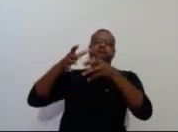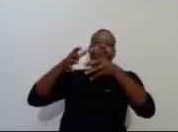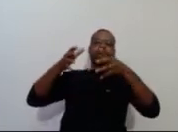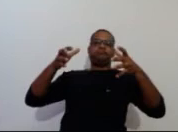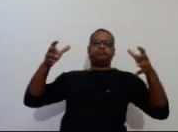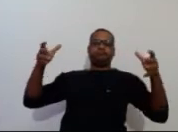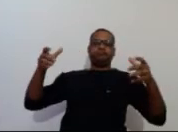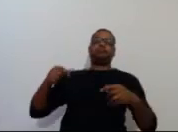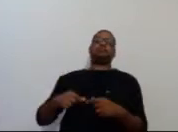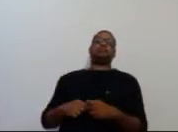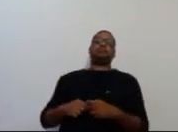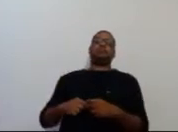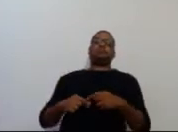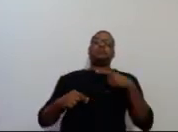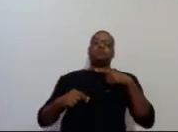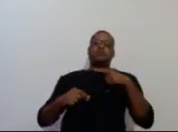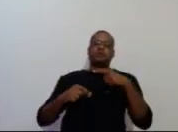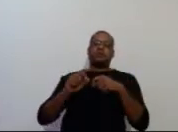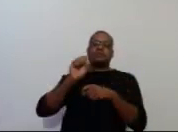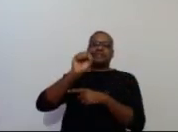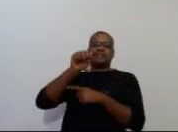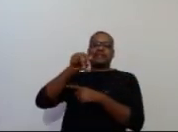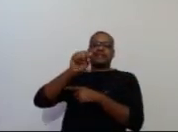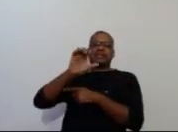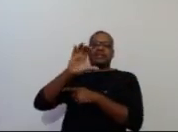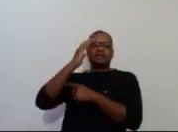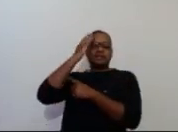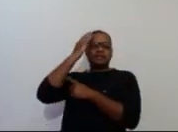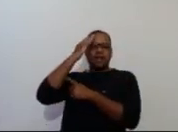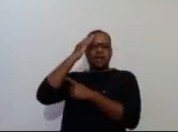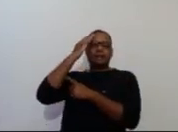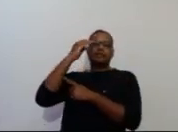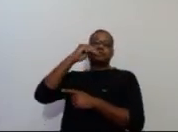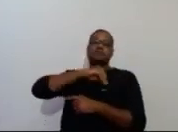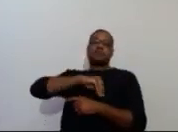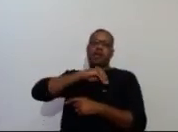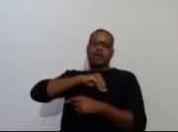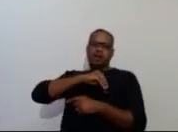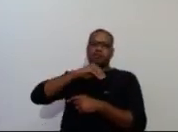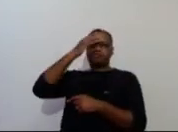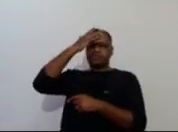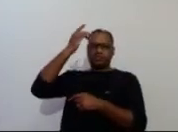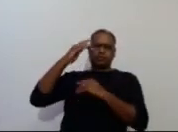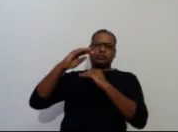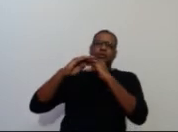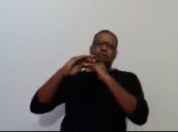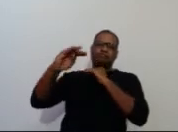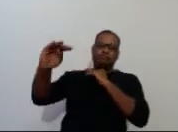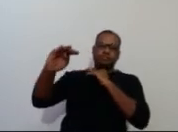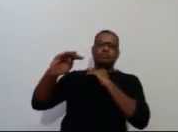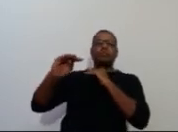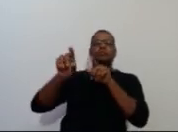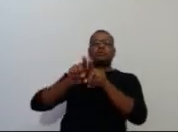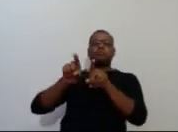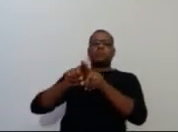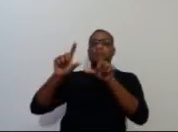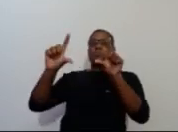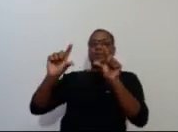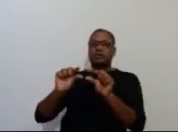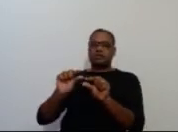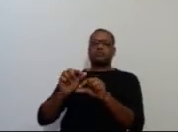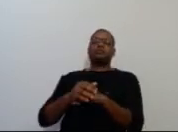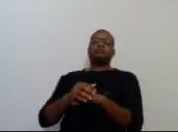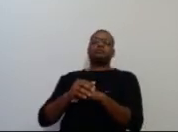de renda, então esse nível de renda, essa sociedade que tem esse nível de renda, ele não entrou imediatamente na